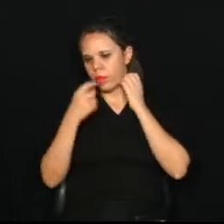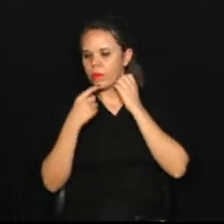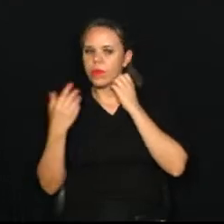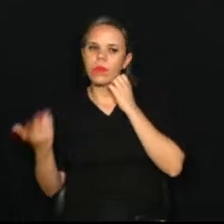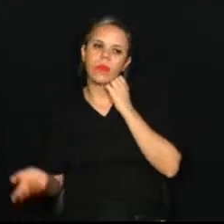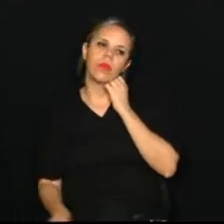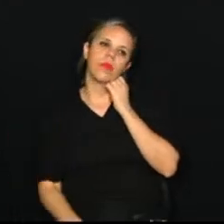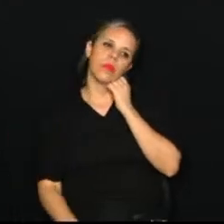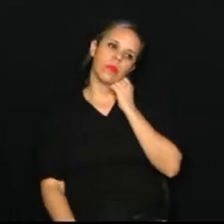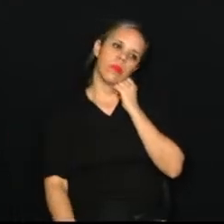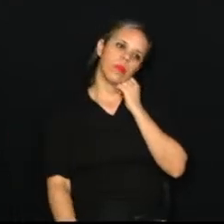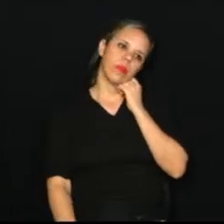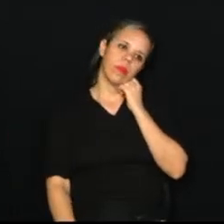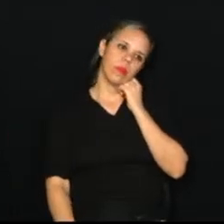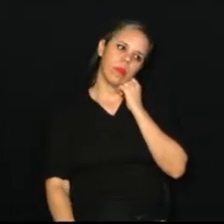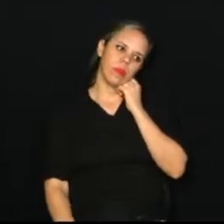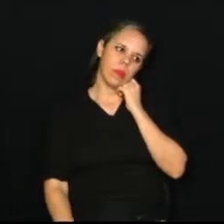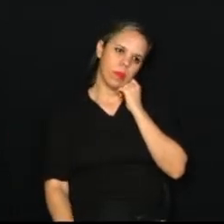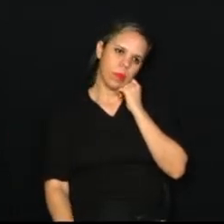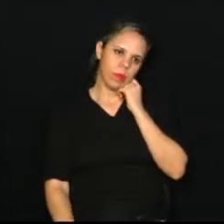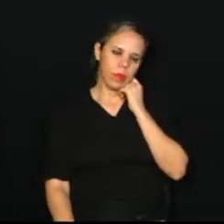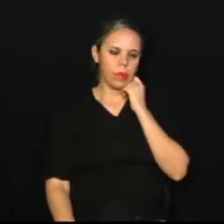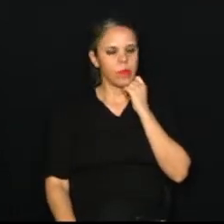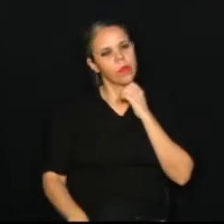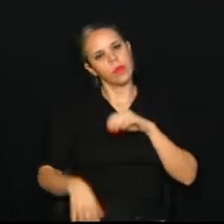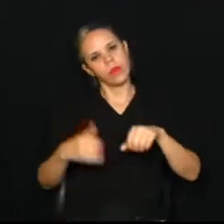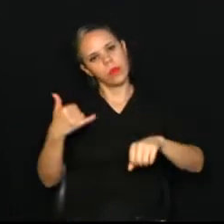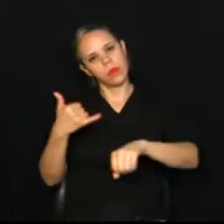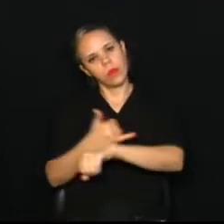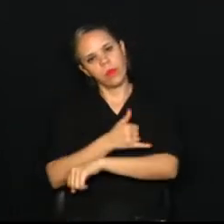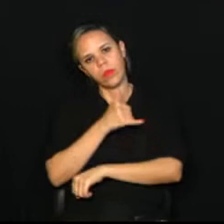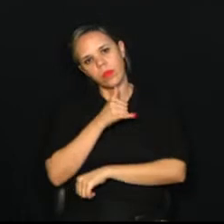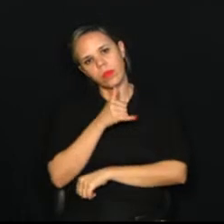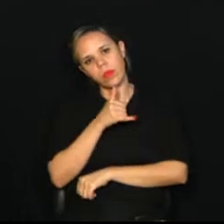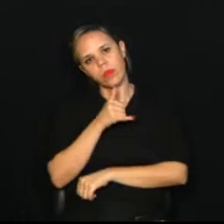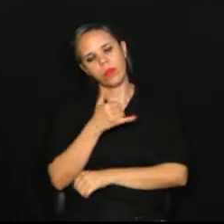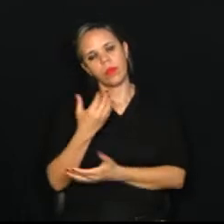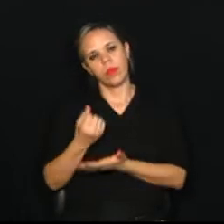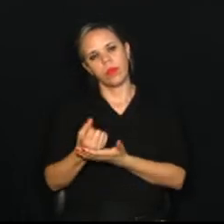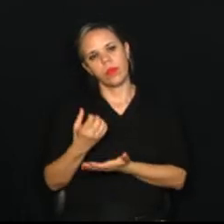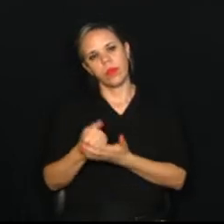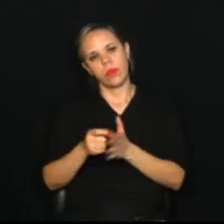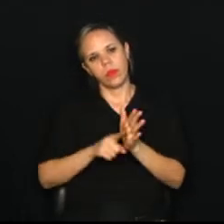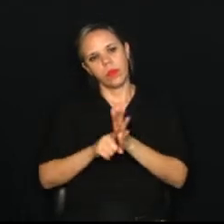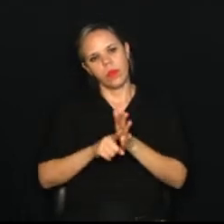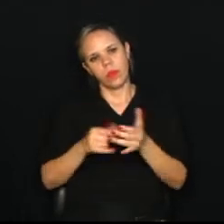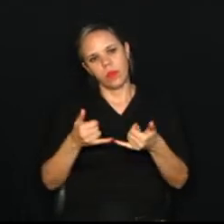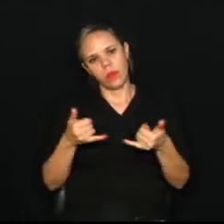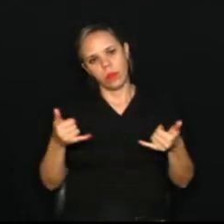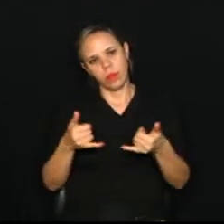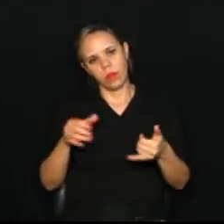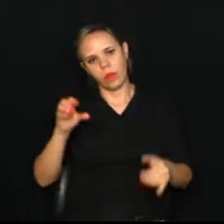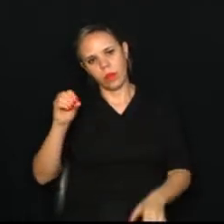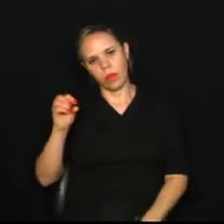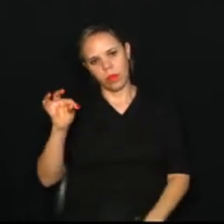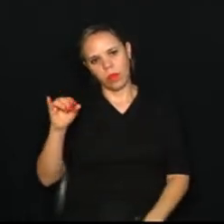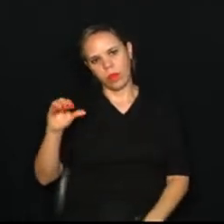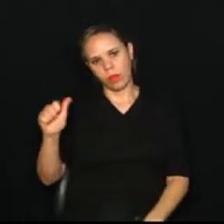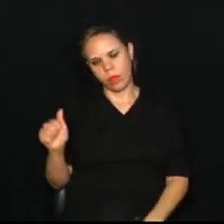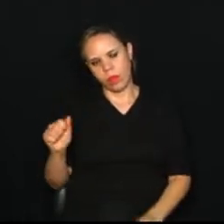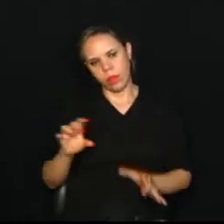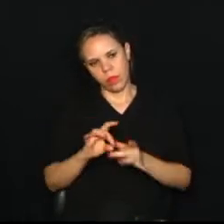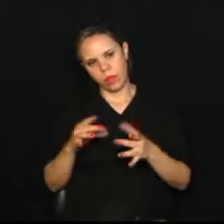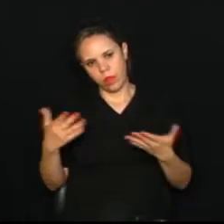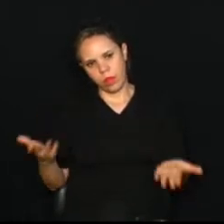Campinas. Nós vamos montar lá uma infraestrutura elétrica e de dados com fibra ótica, tudo colocar à disposição, e